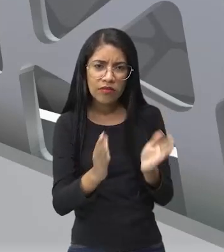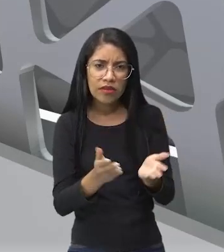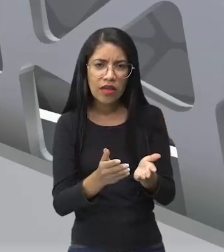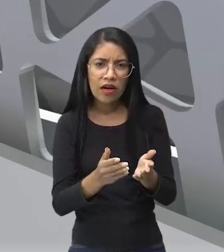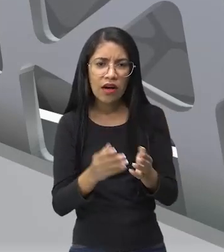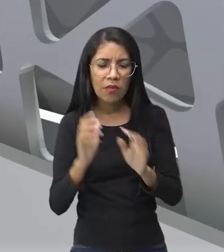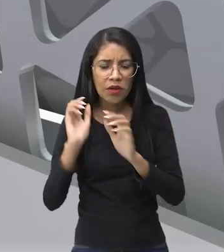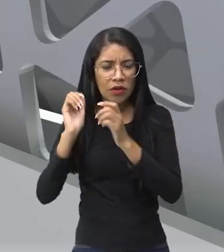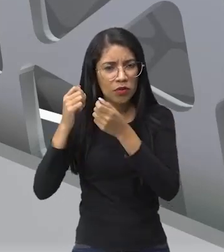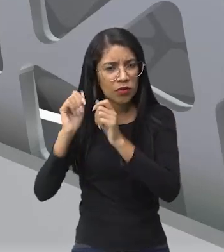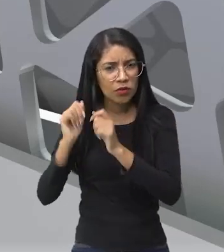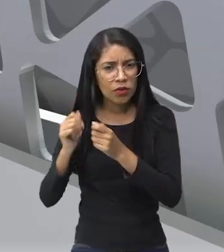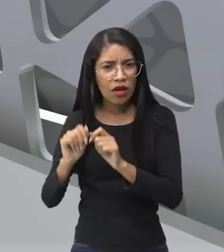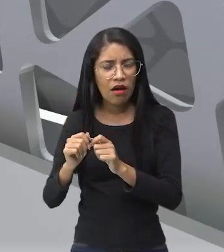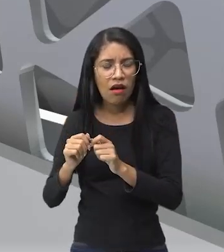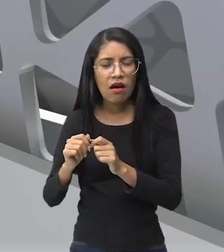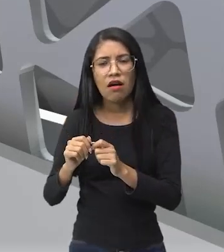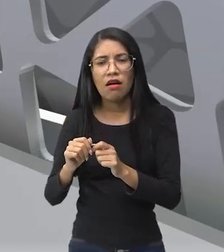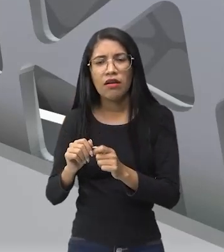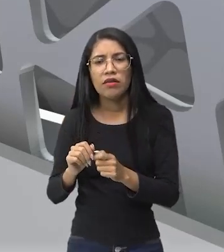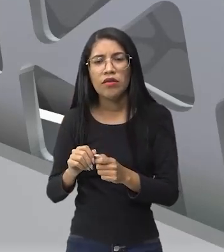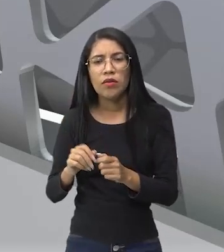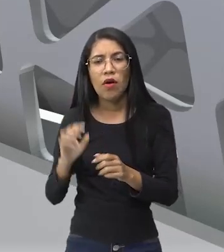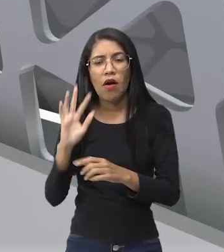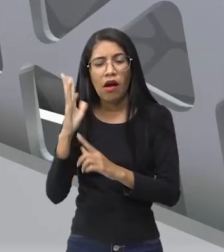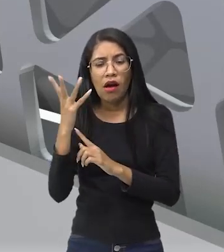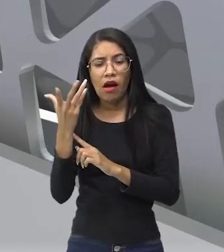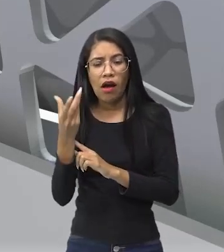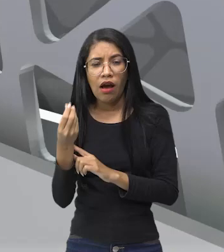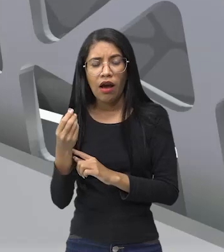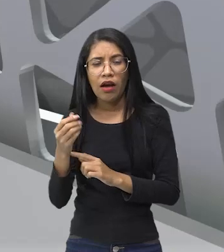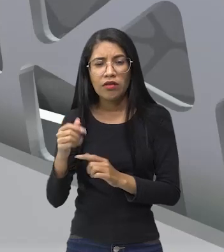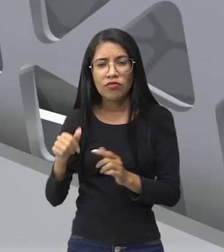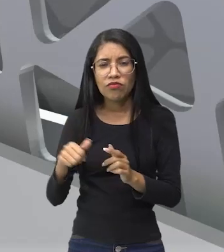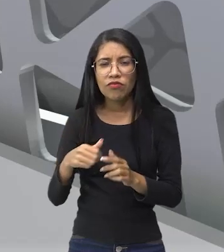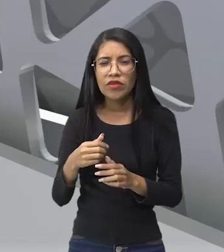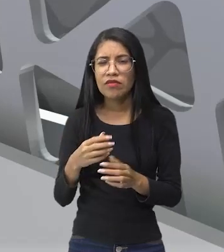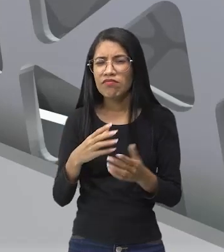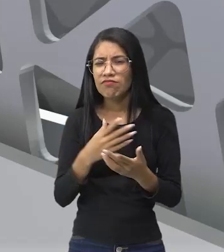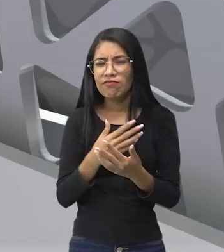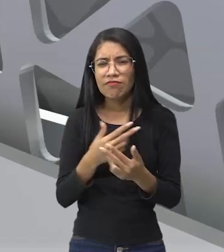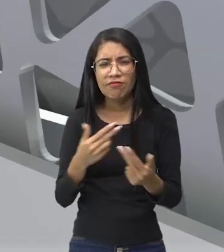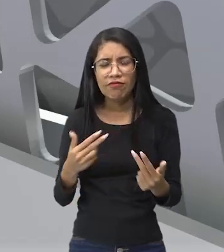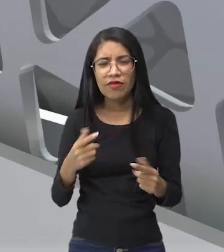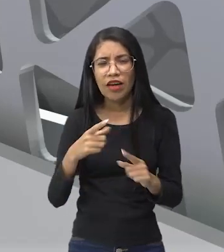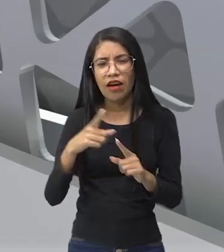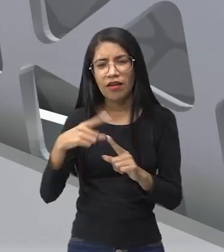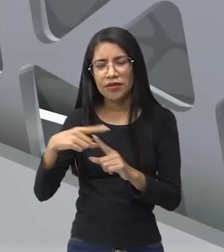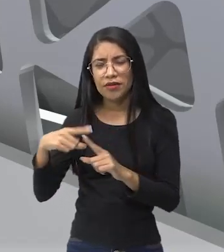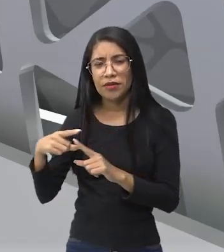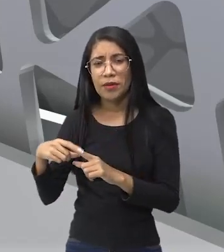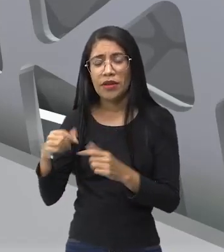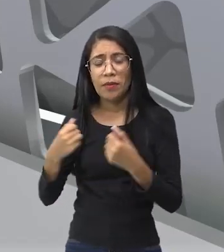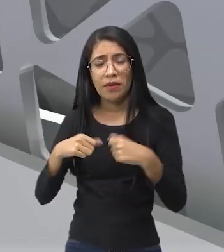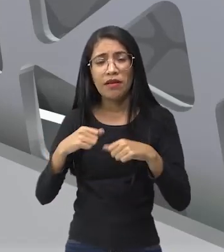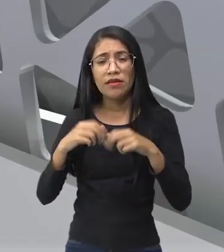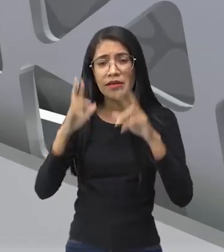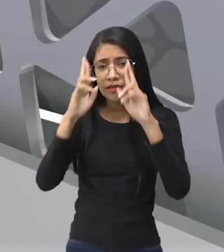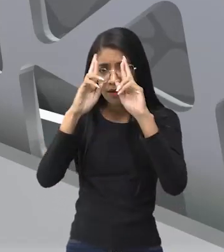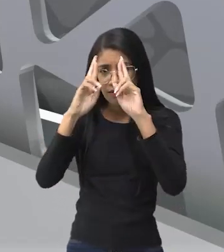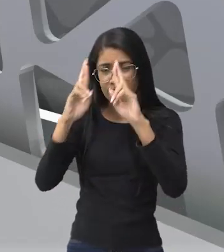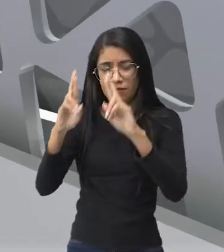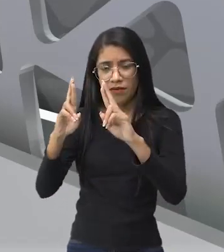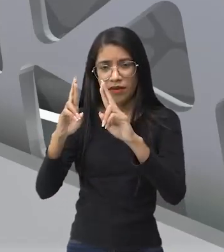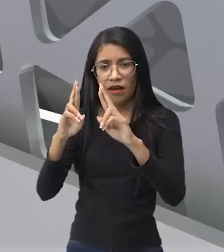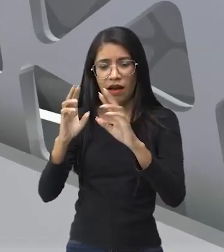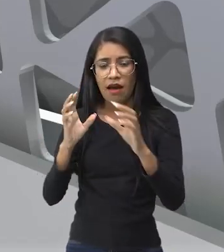seu trançado, a questão da arte plumária é diferenciado. Então, nós temos que